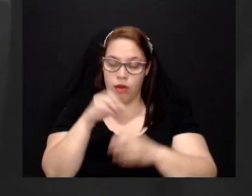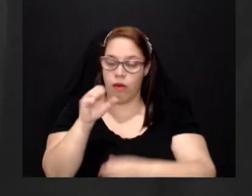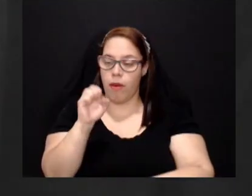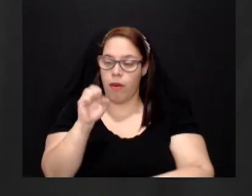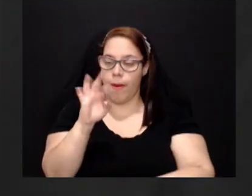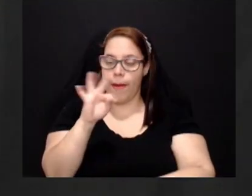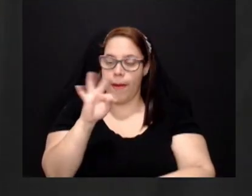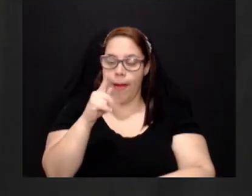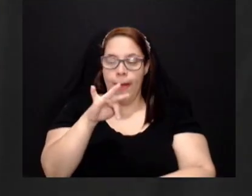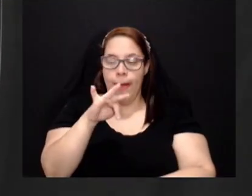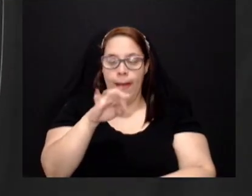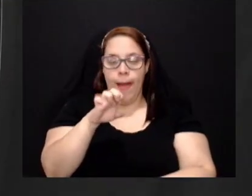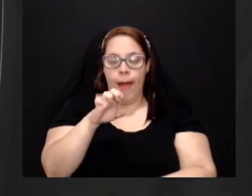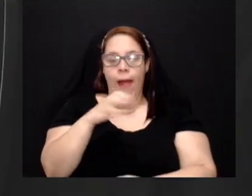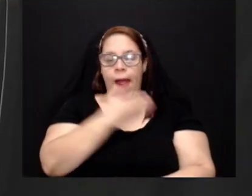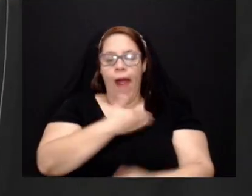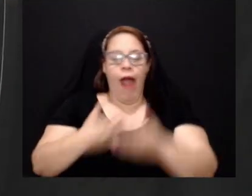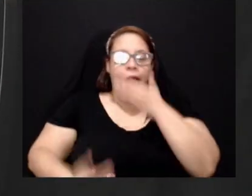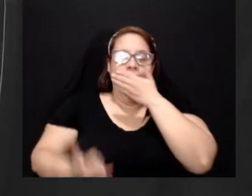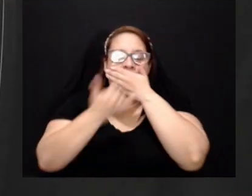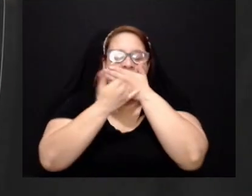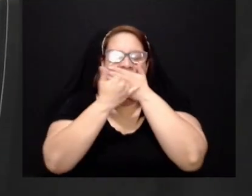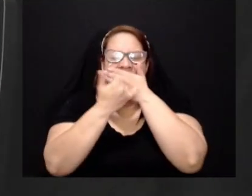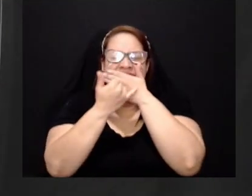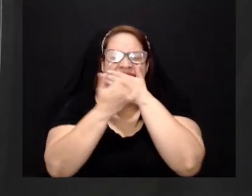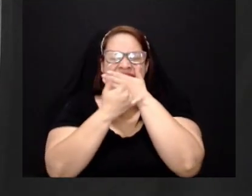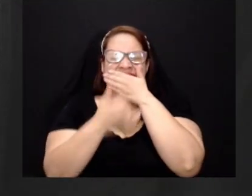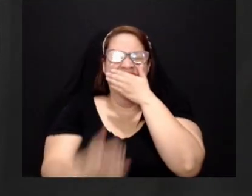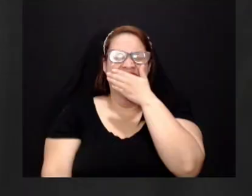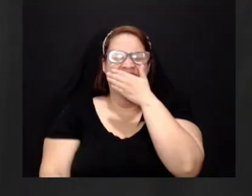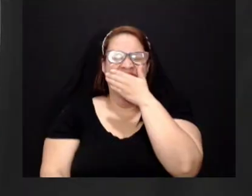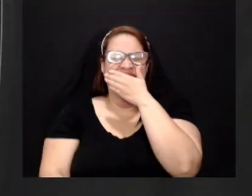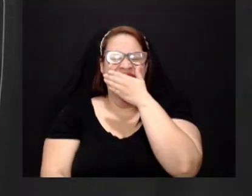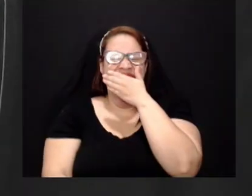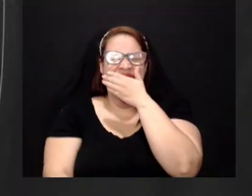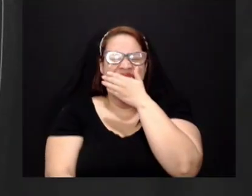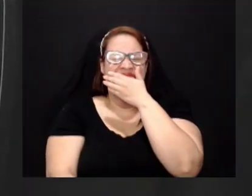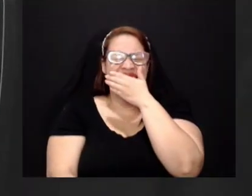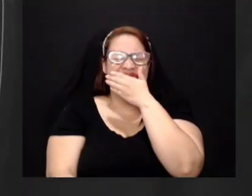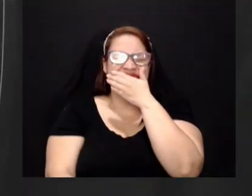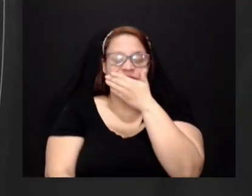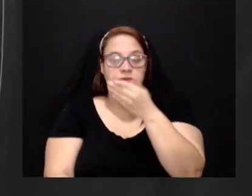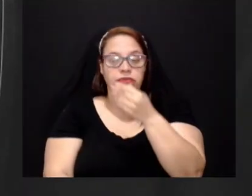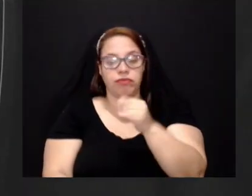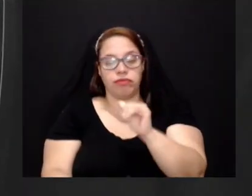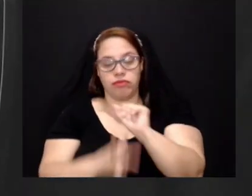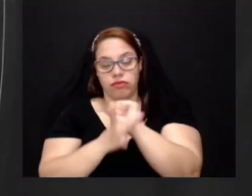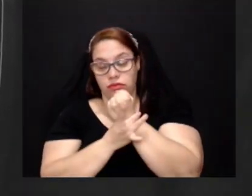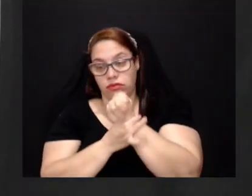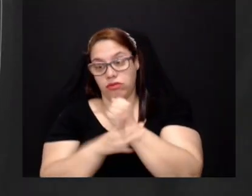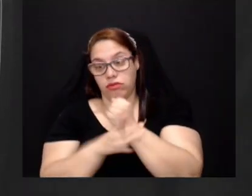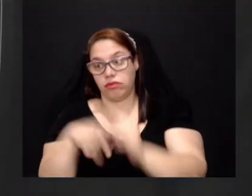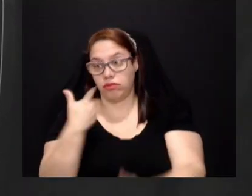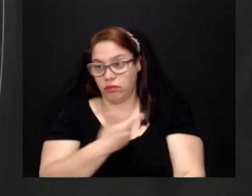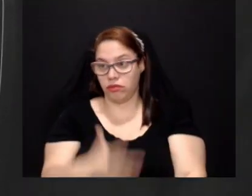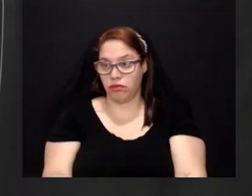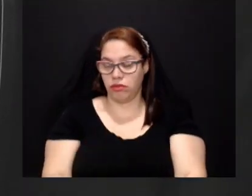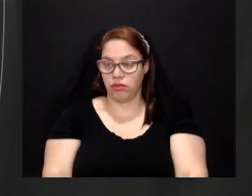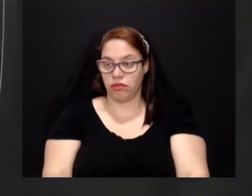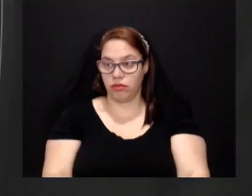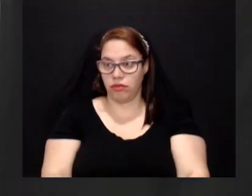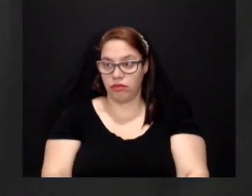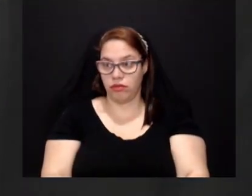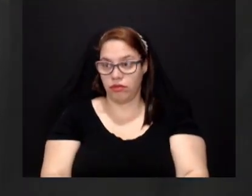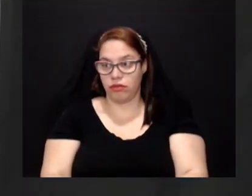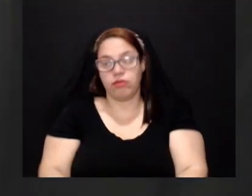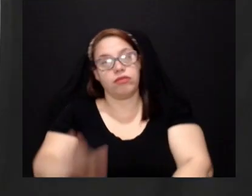serviço público é uma segurança muito grande para a gente, né? E mesmo que a